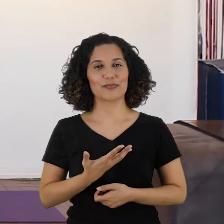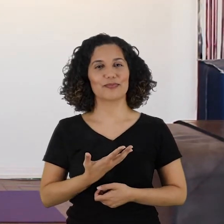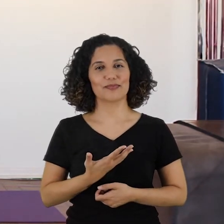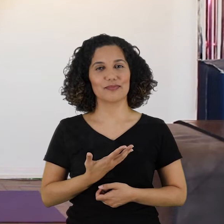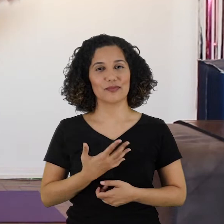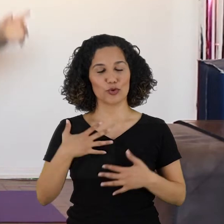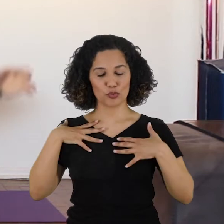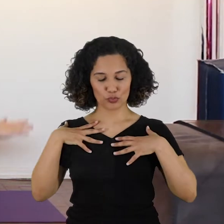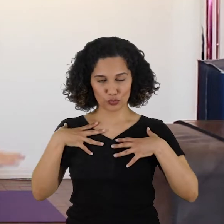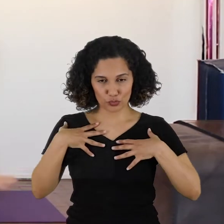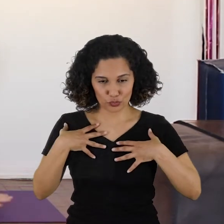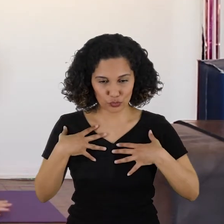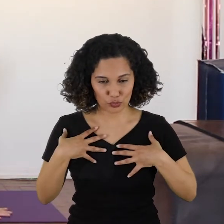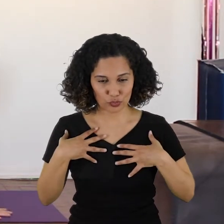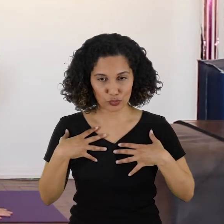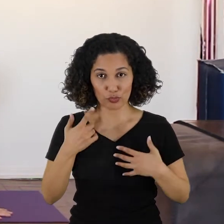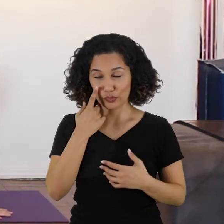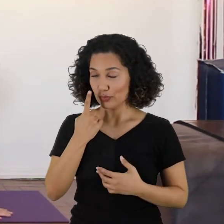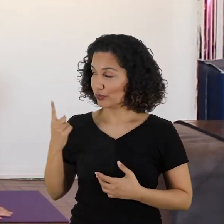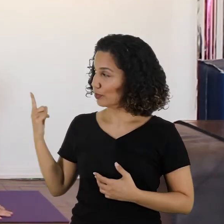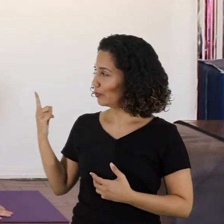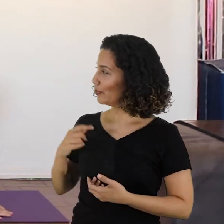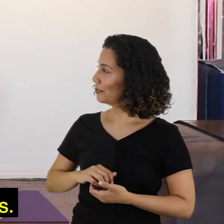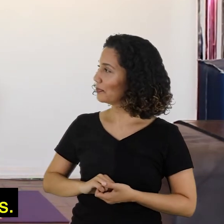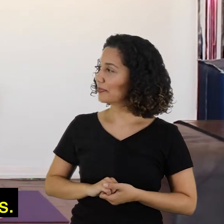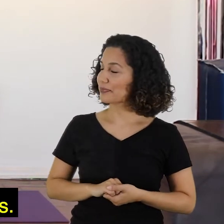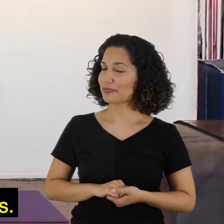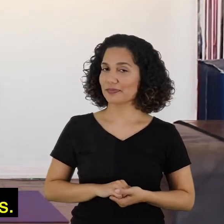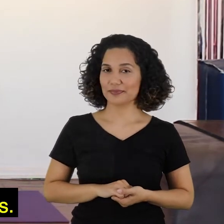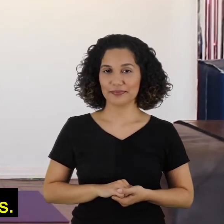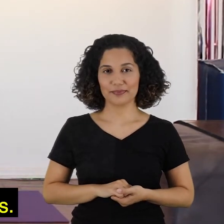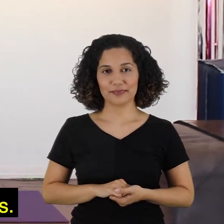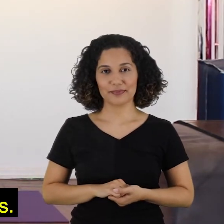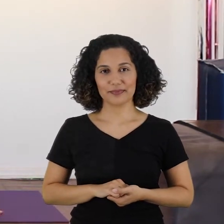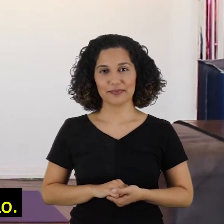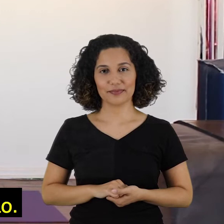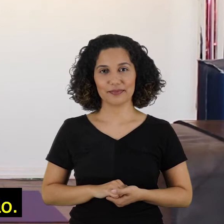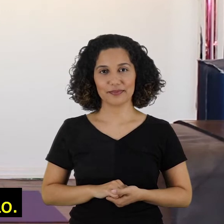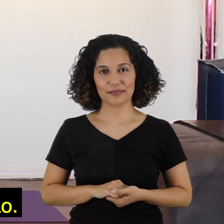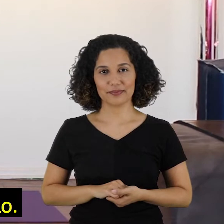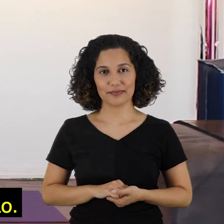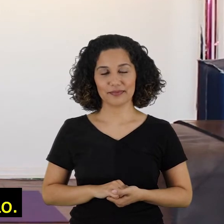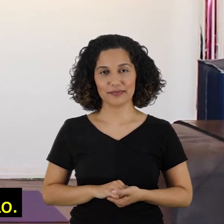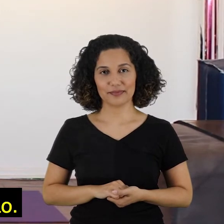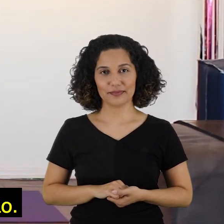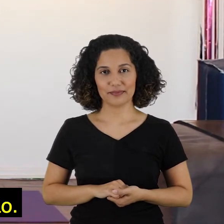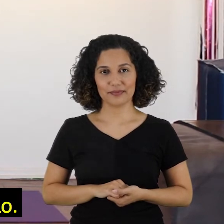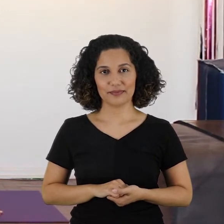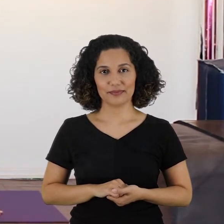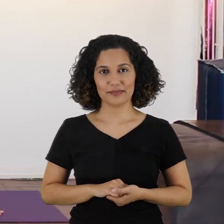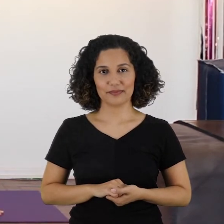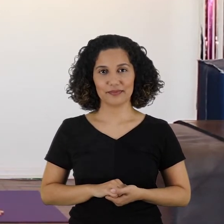Boa. Traz o tronco para frente, apoia as mãos no tapete, leva o pé esquerdo lá para trás, apoia os dedos dos pés no